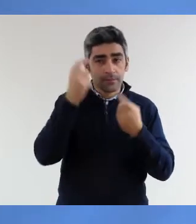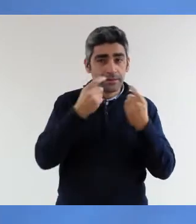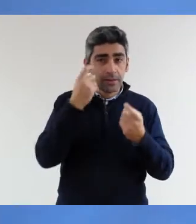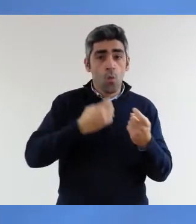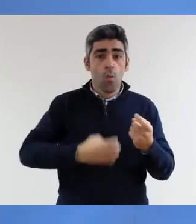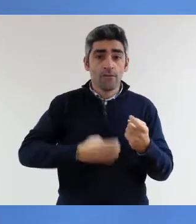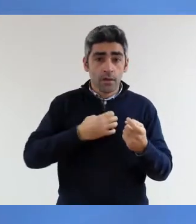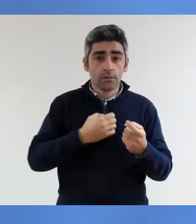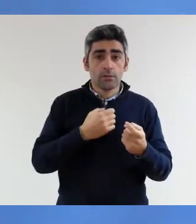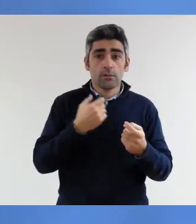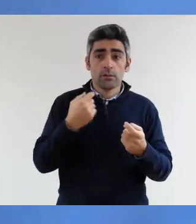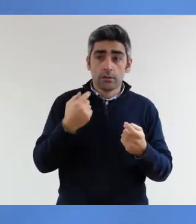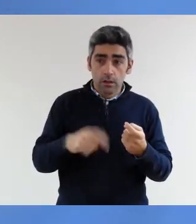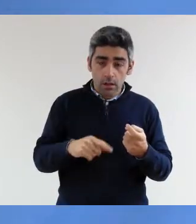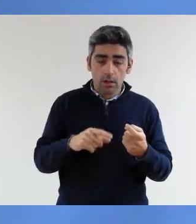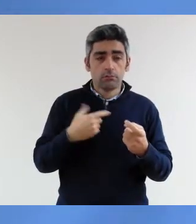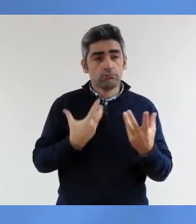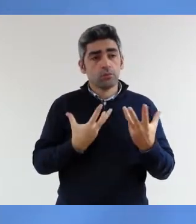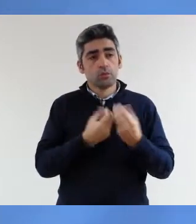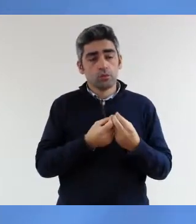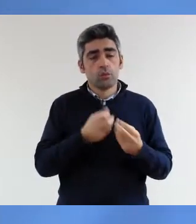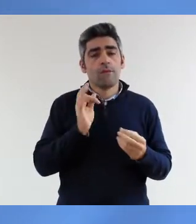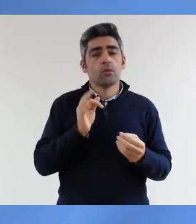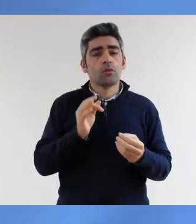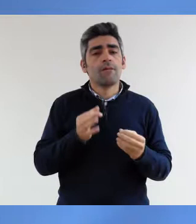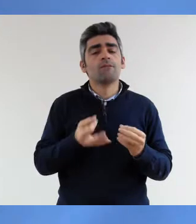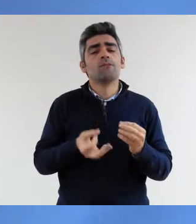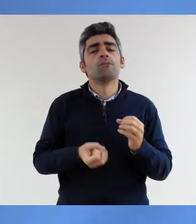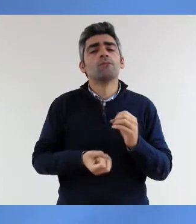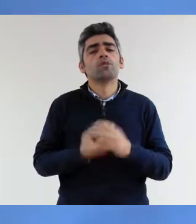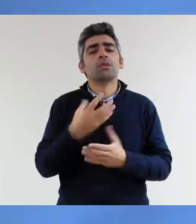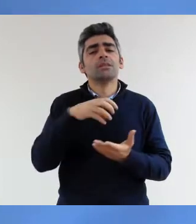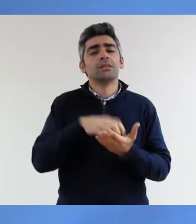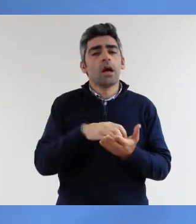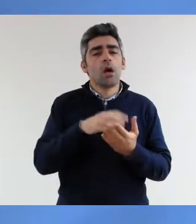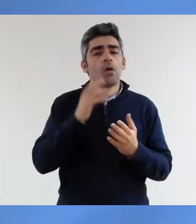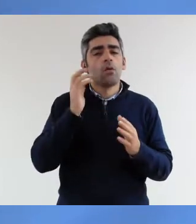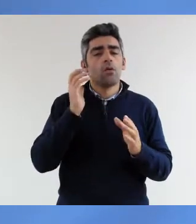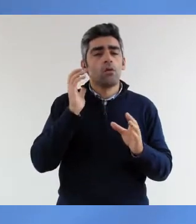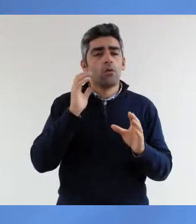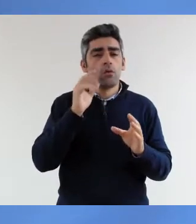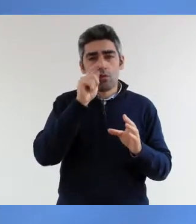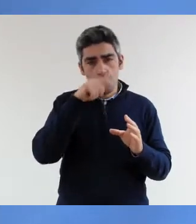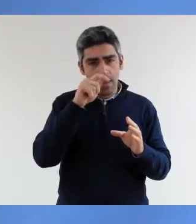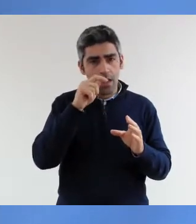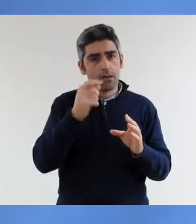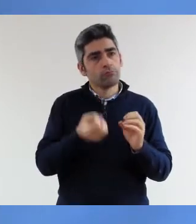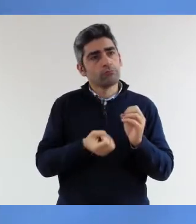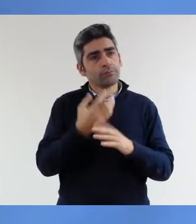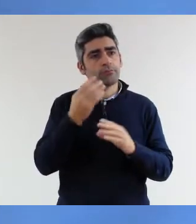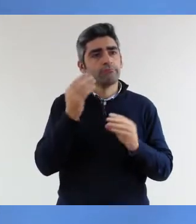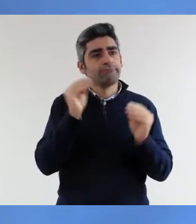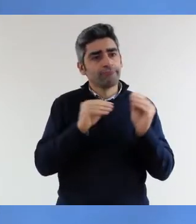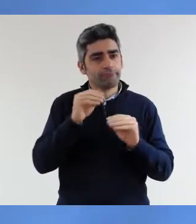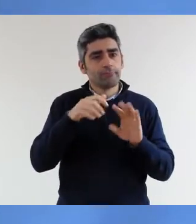crescimento foi a pensar na confiança que em conjunto com a fundação calouste gulbenkian foi concebida a